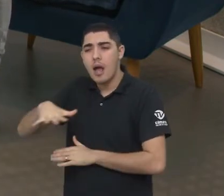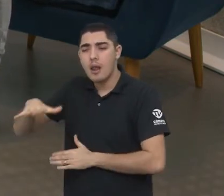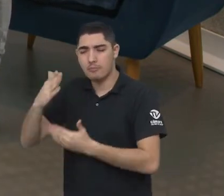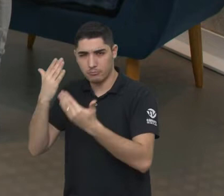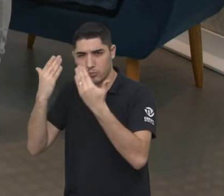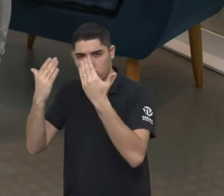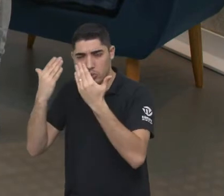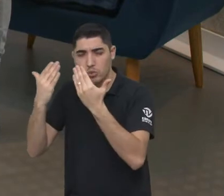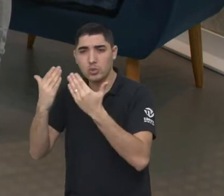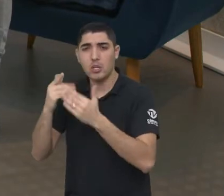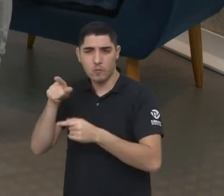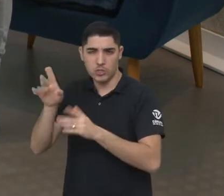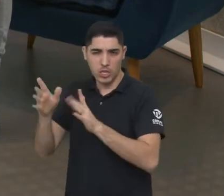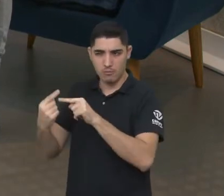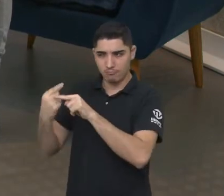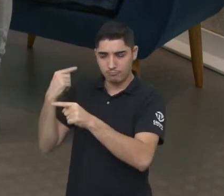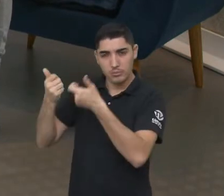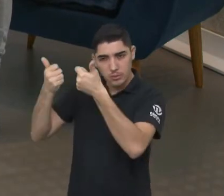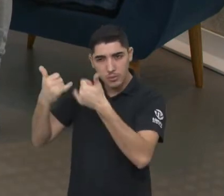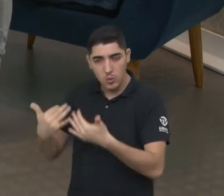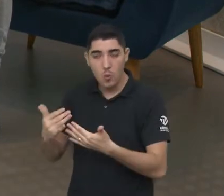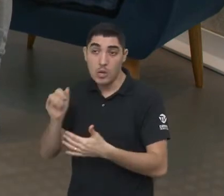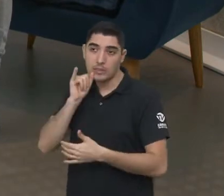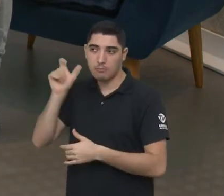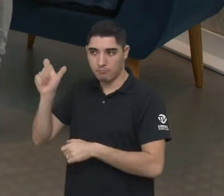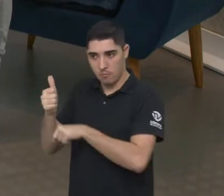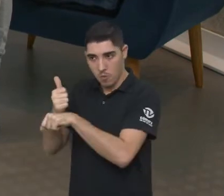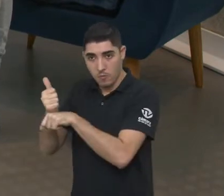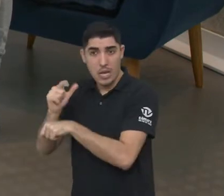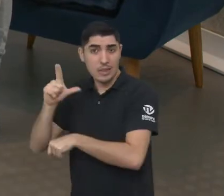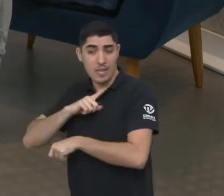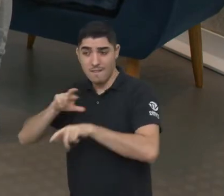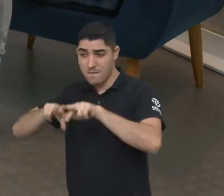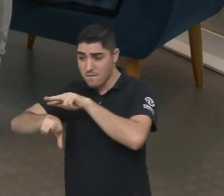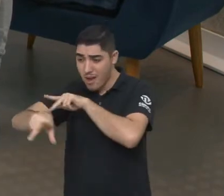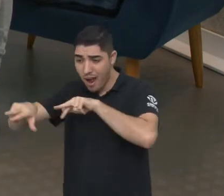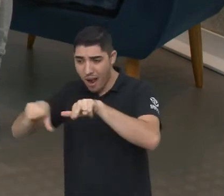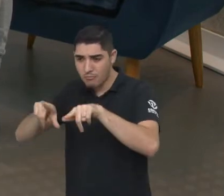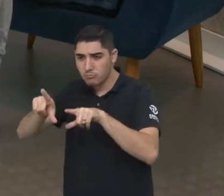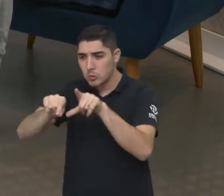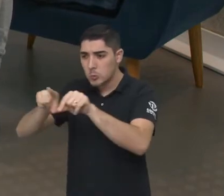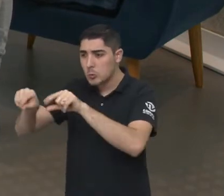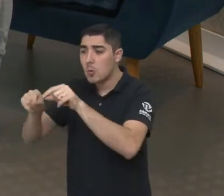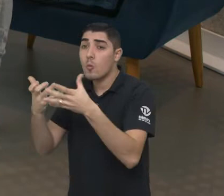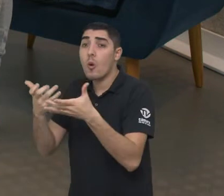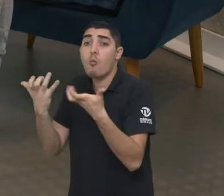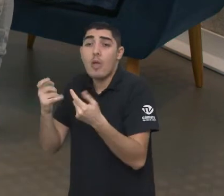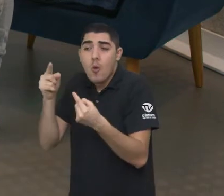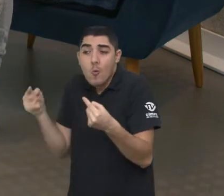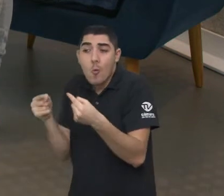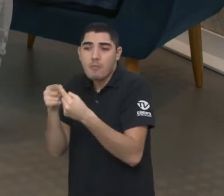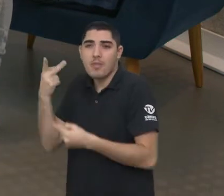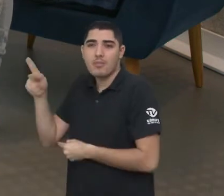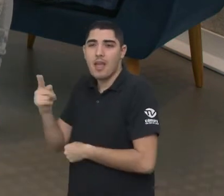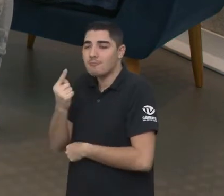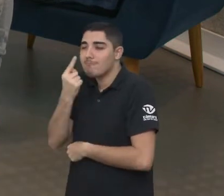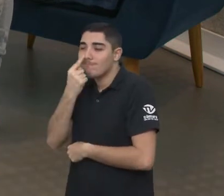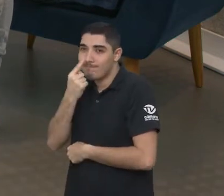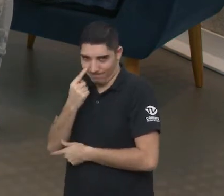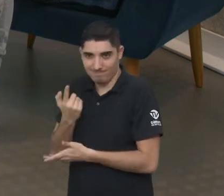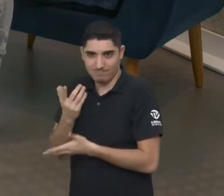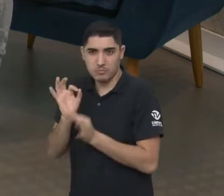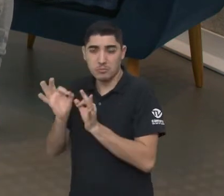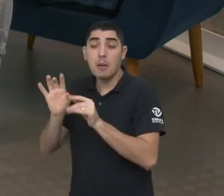Então, uma vez que você explicou no bloco anterior que o profissional, o psicólogo, ele vai ter vários nichos na faculdade para ver com qual que ele se